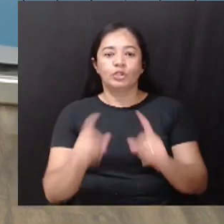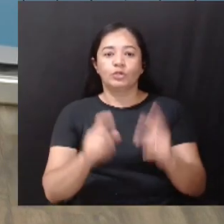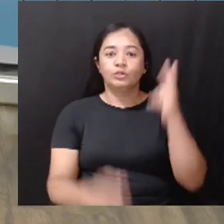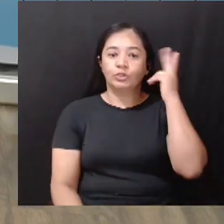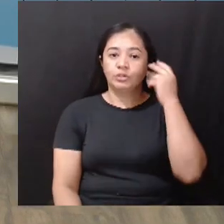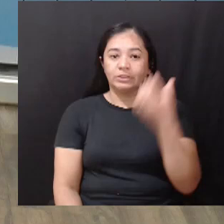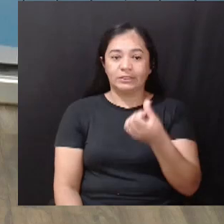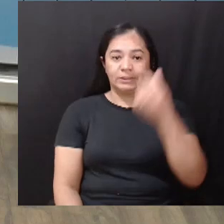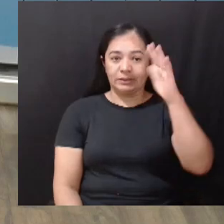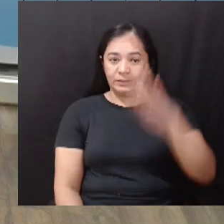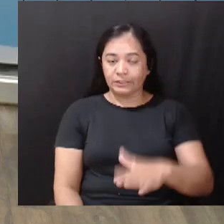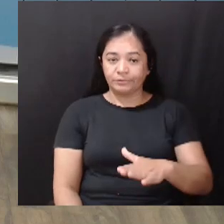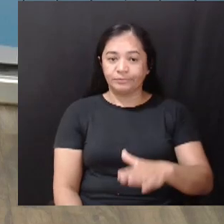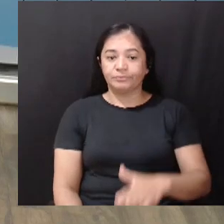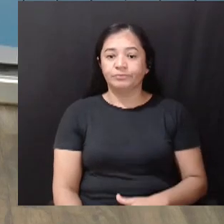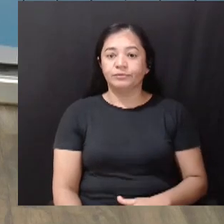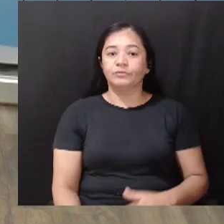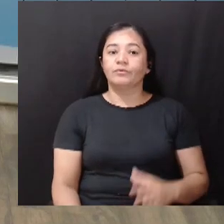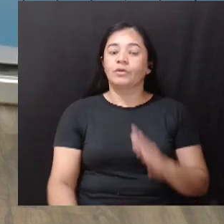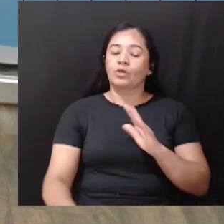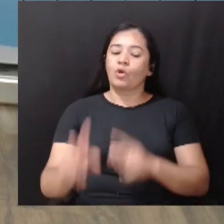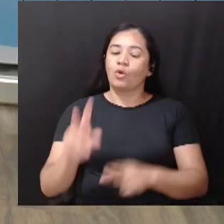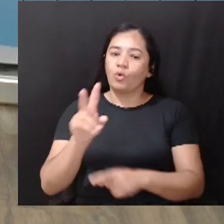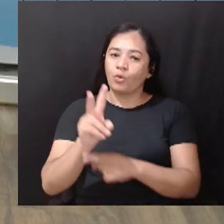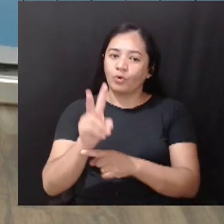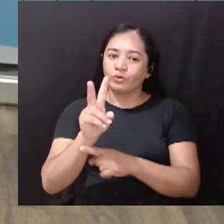da tarde. Então continue aqui na TV Câmara